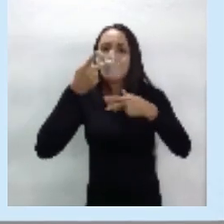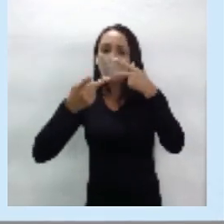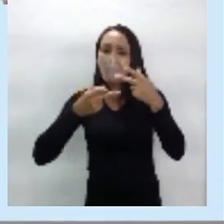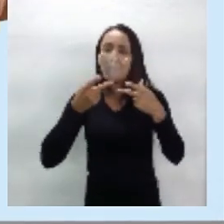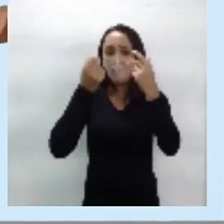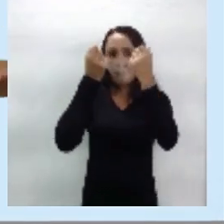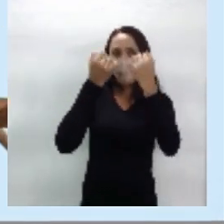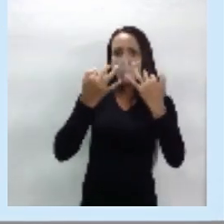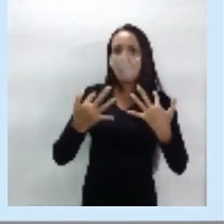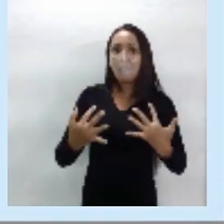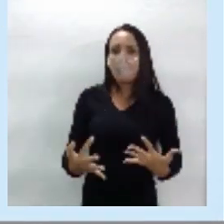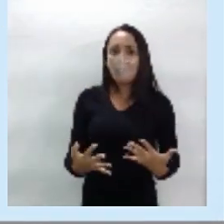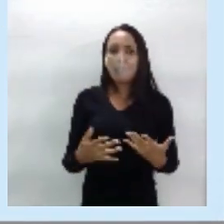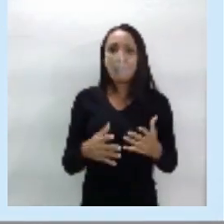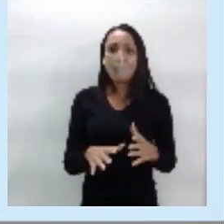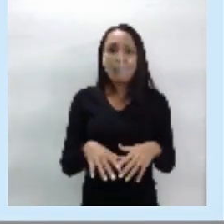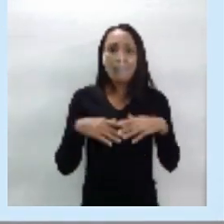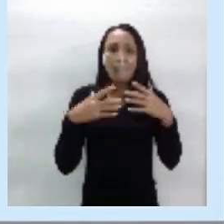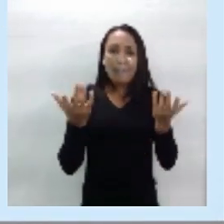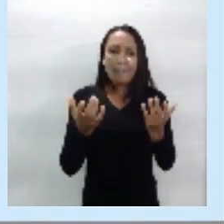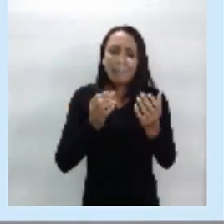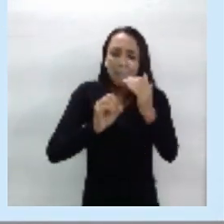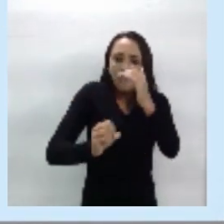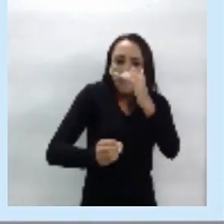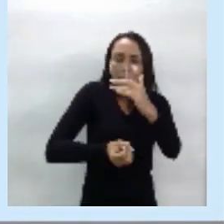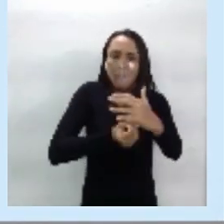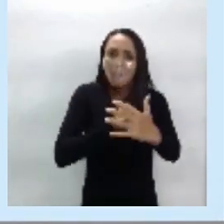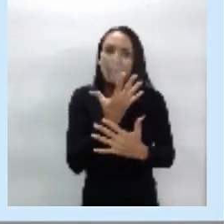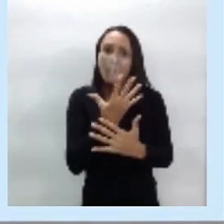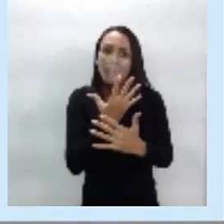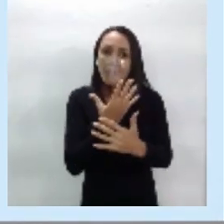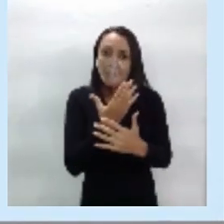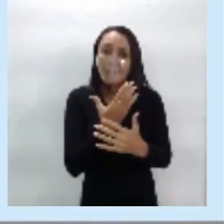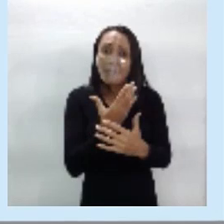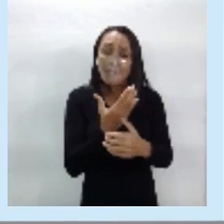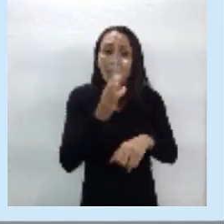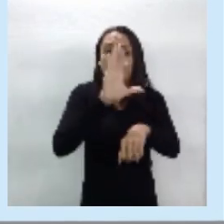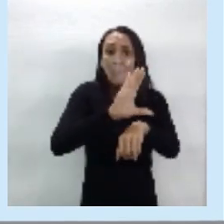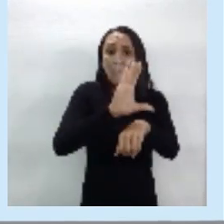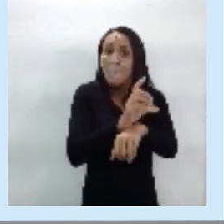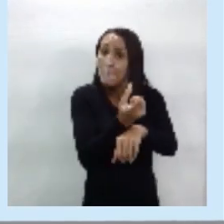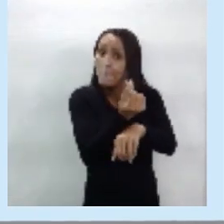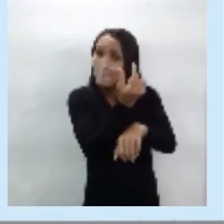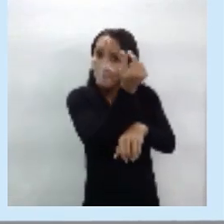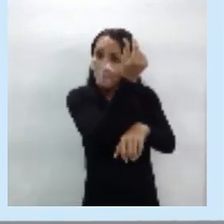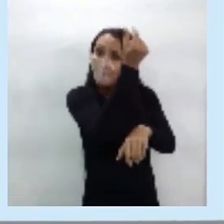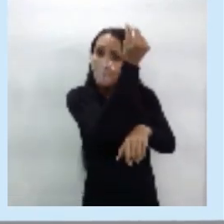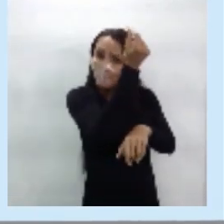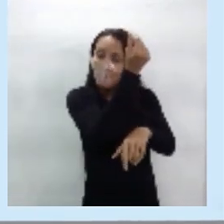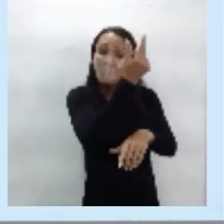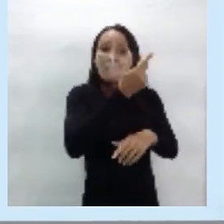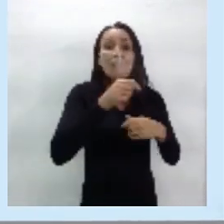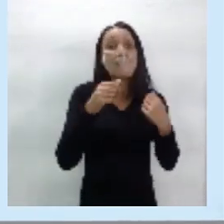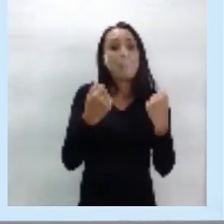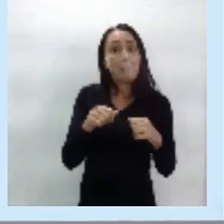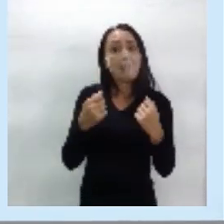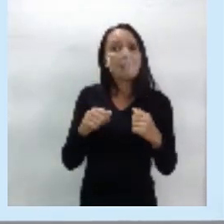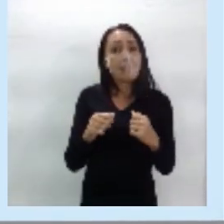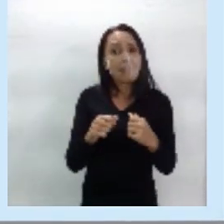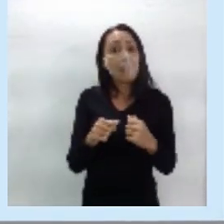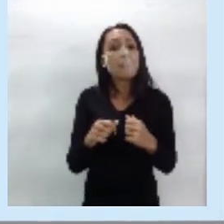que o mercantilismo é o embrião do capitalismo, não é isso? Então a gente precisa ter sempre